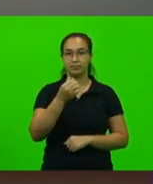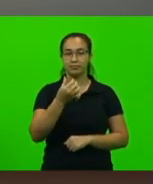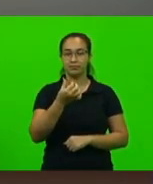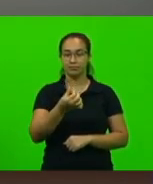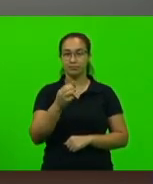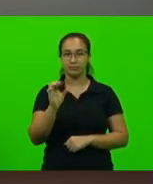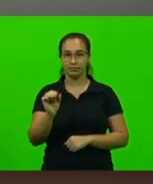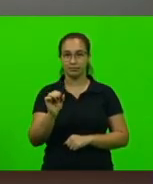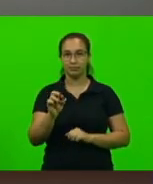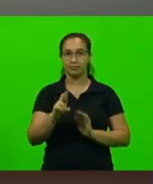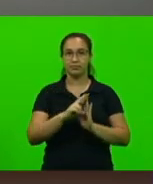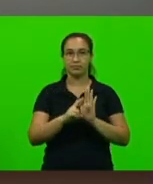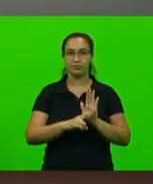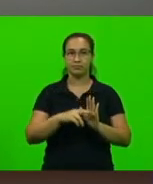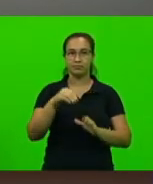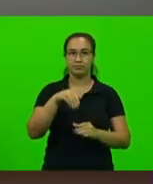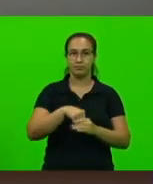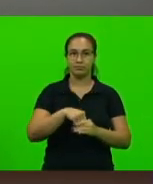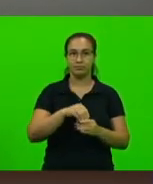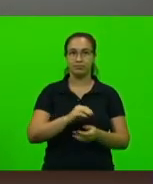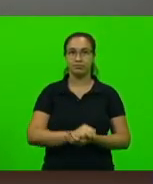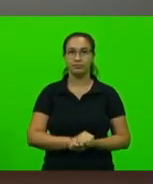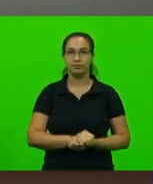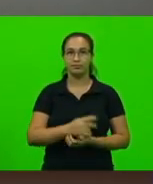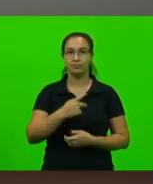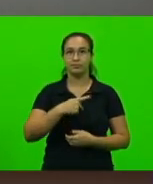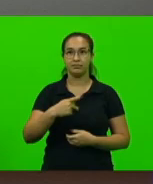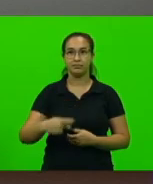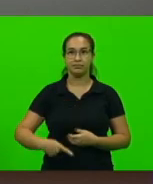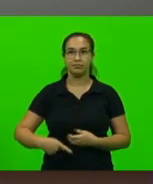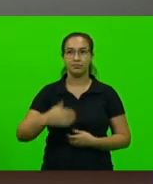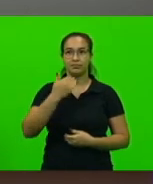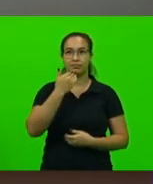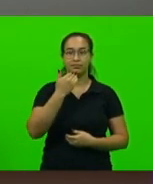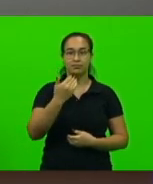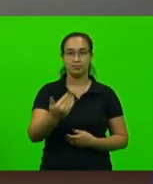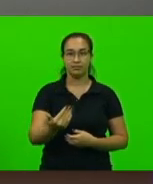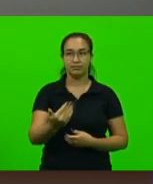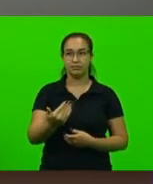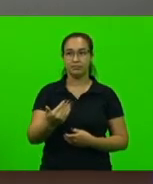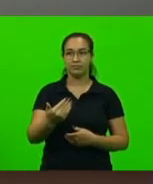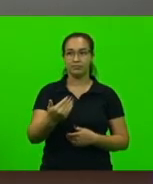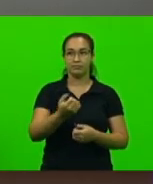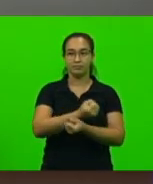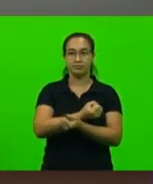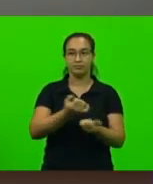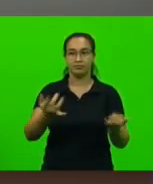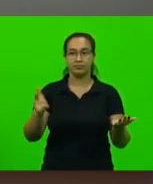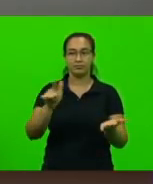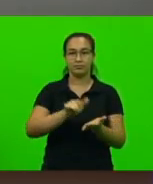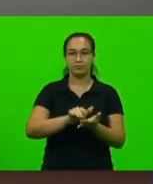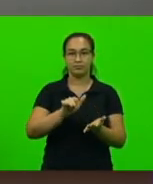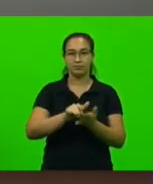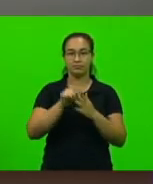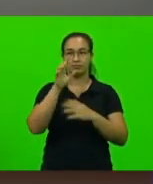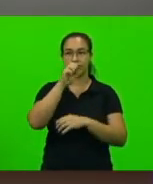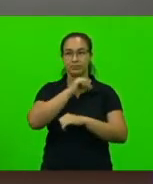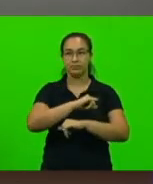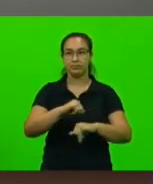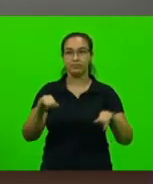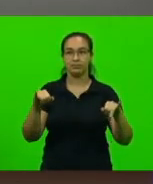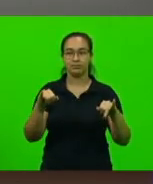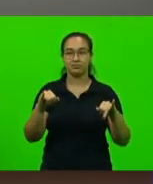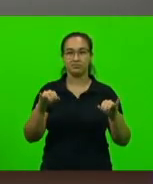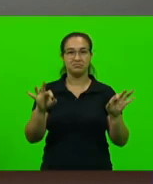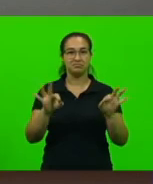interno. Expediente, o senhor presidente solicitou que se procedesse à distribuição e, em breves comunicações, não